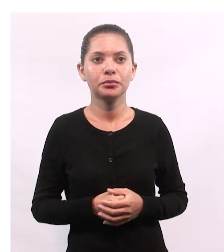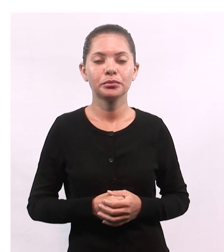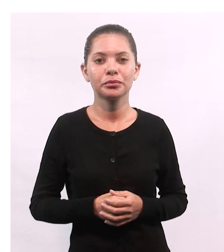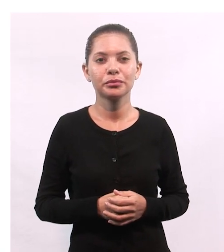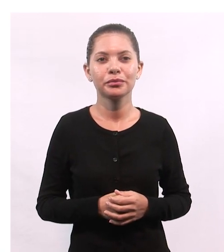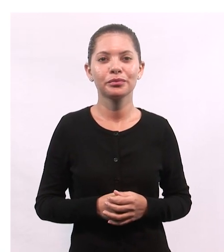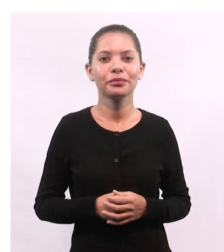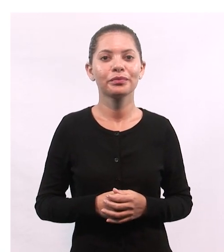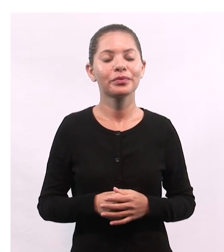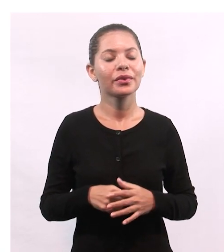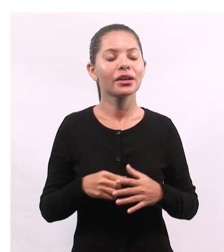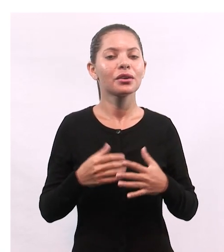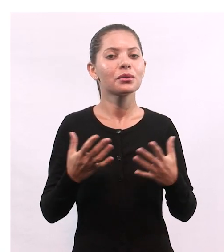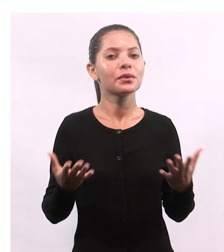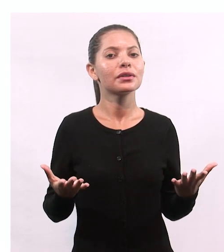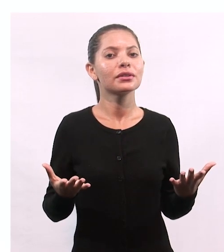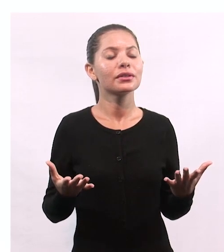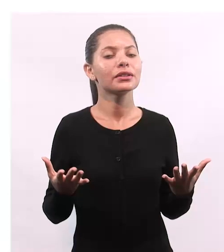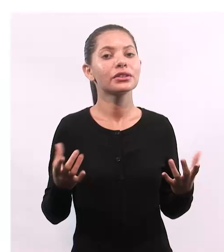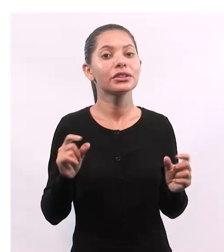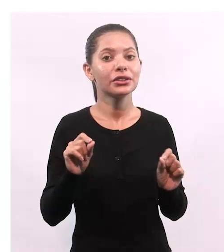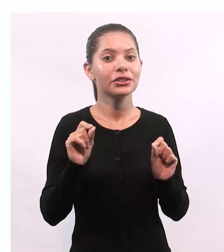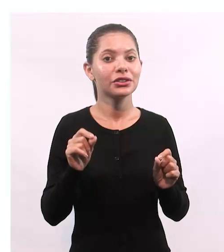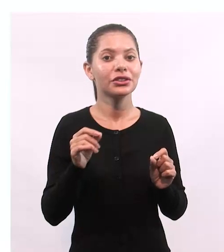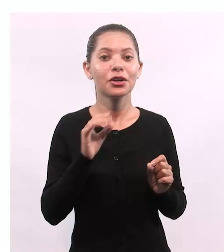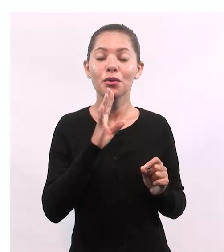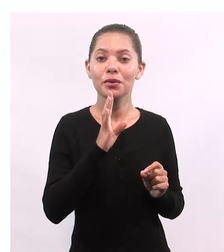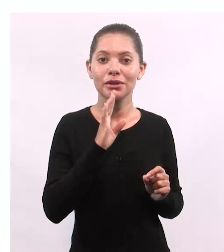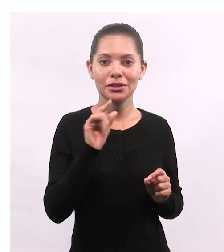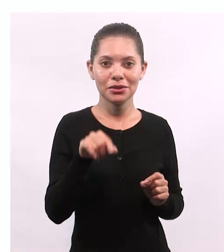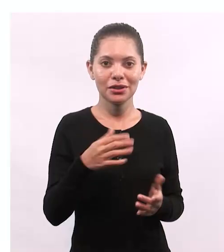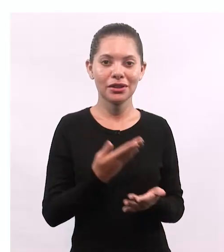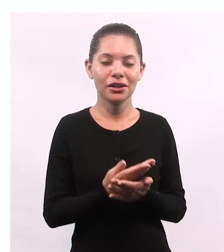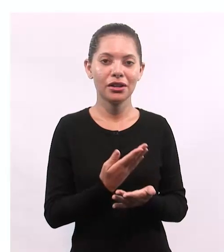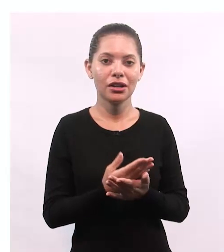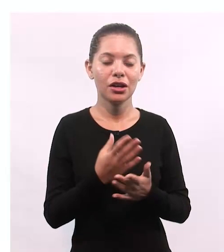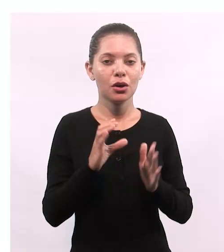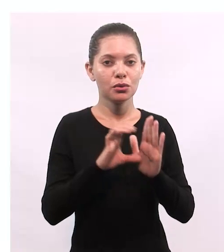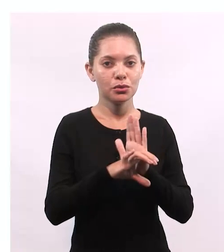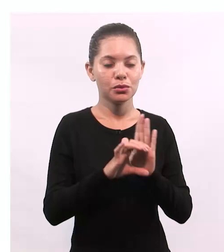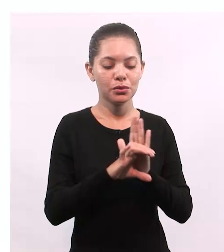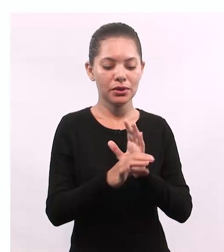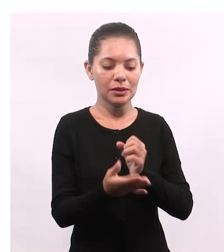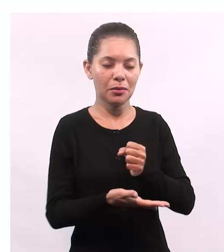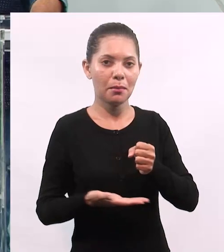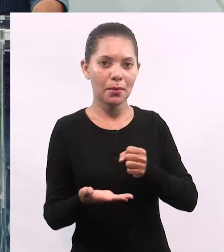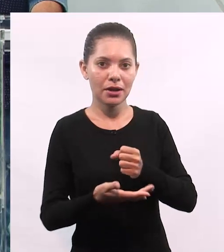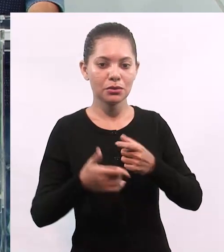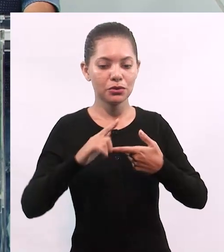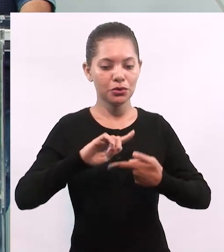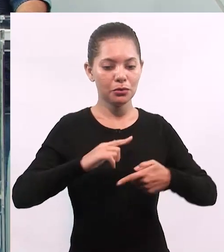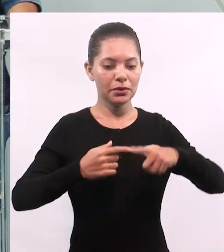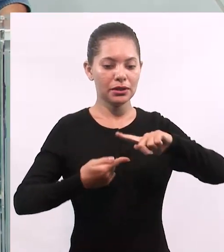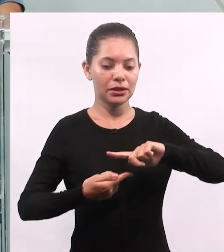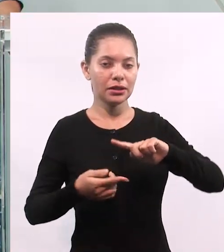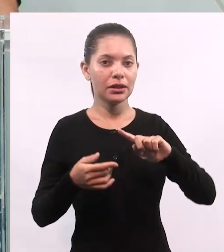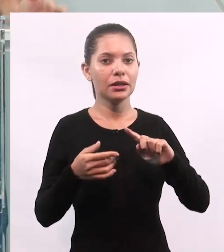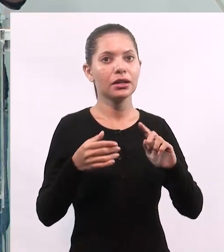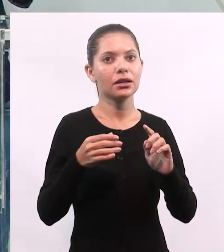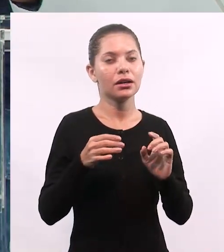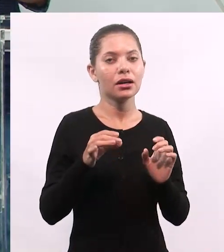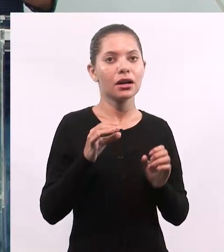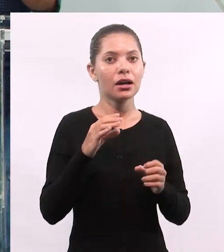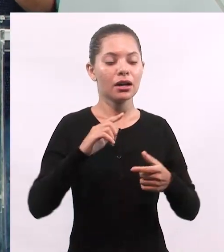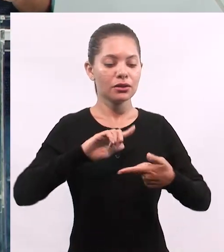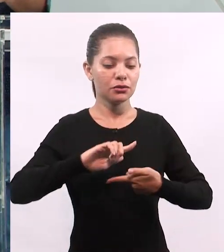iguais, com polígonos regulares. E com isso a gente explorou nessa aula os conceitos básicos de